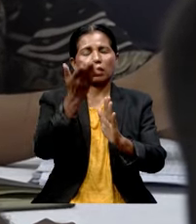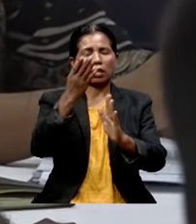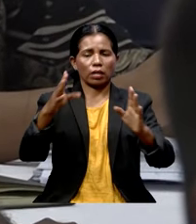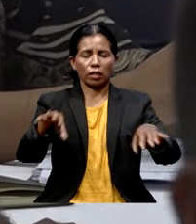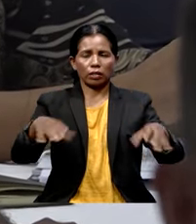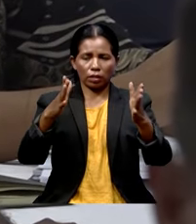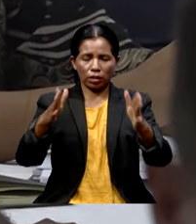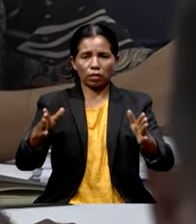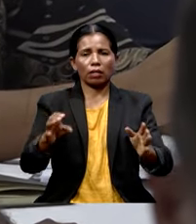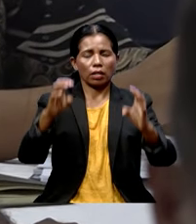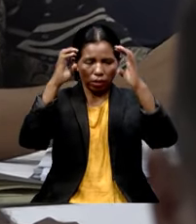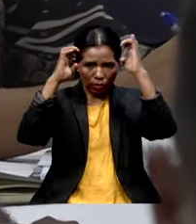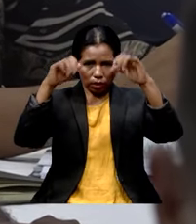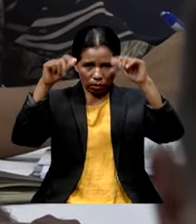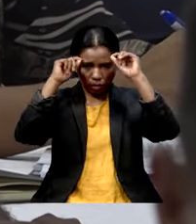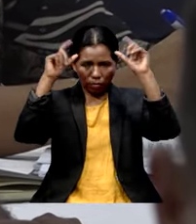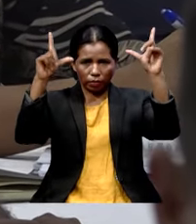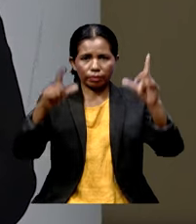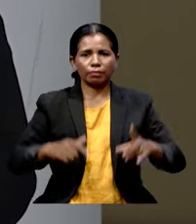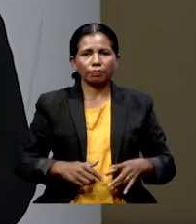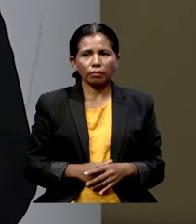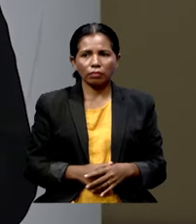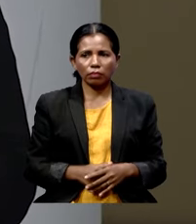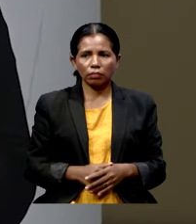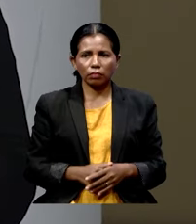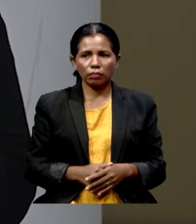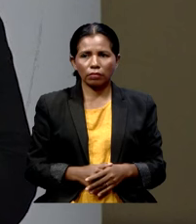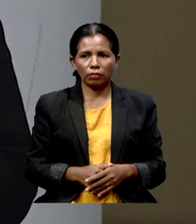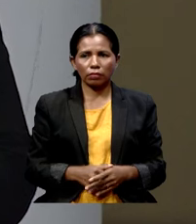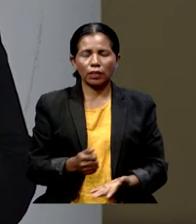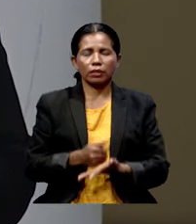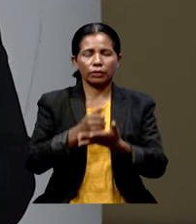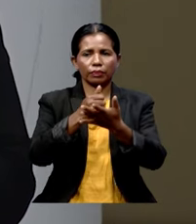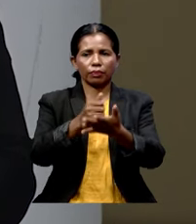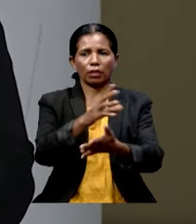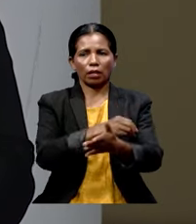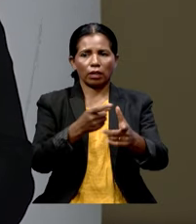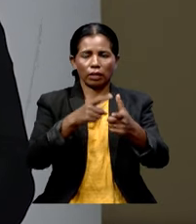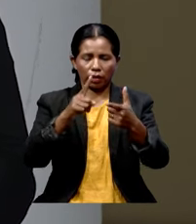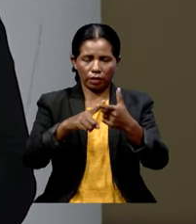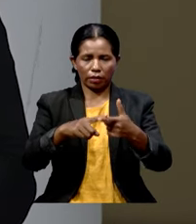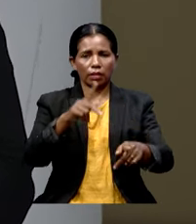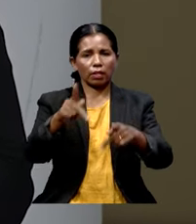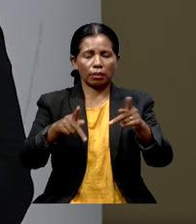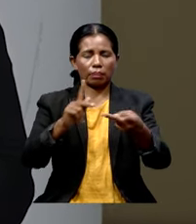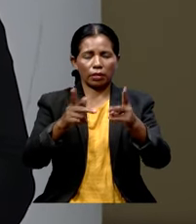assa qualidade de educação no Timor-Leste. O fórum de coordenação da ANEM ajuda a prosseguir a dar os serviços do Conselho